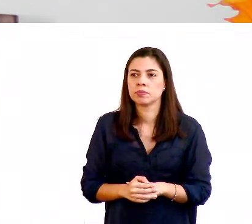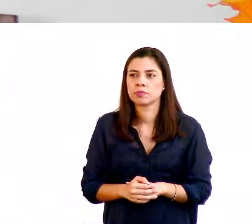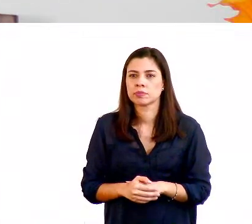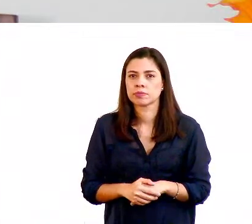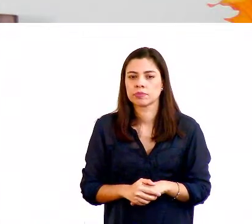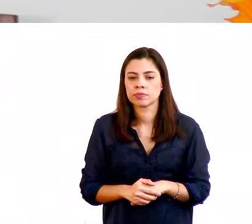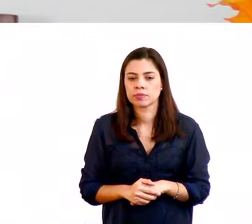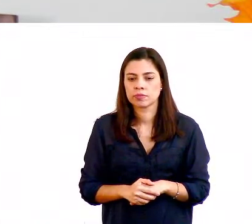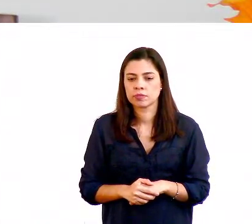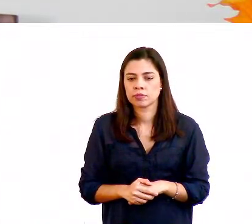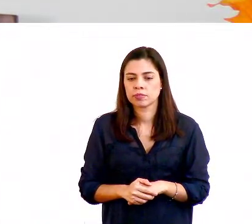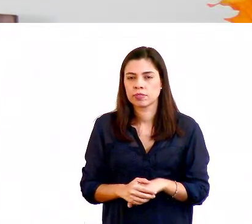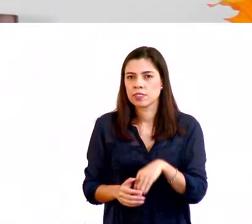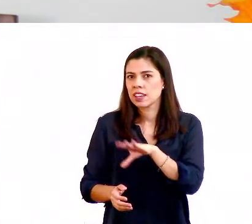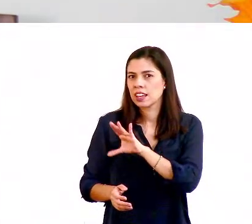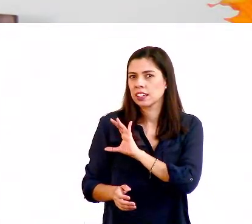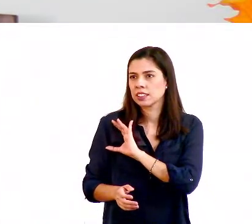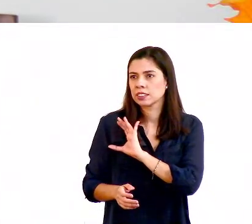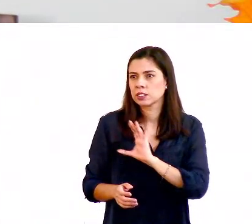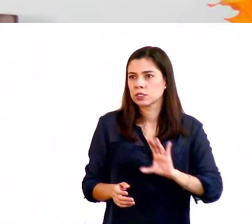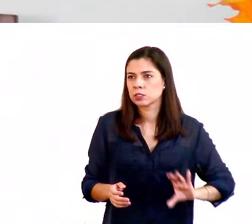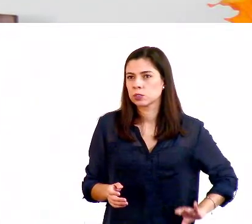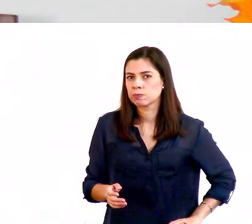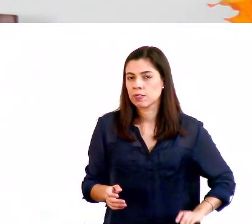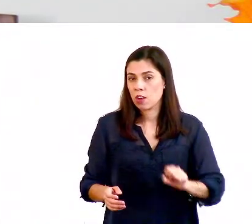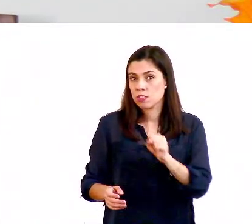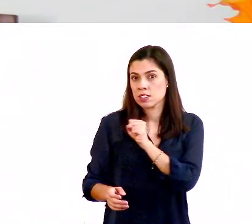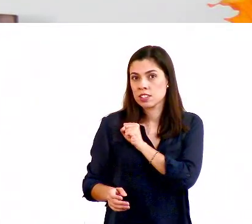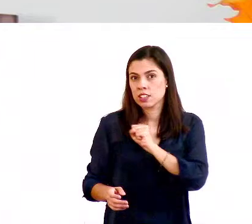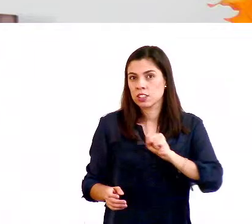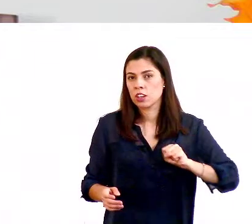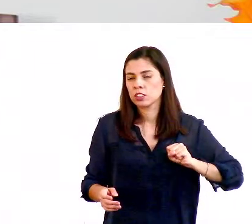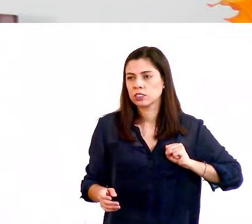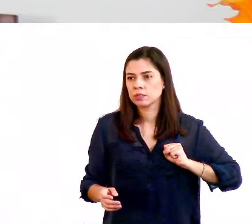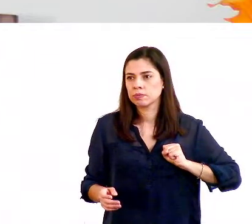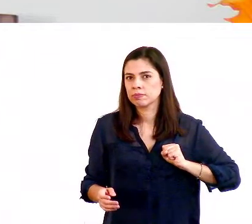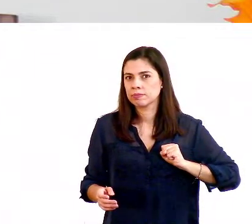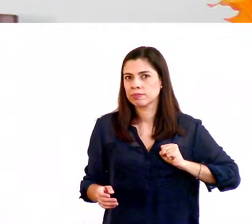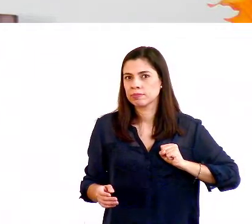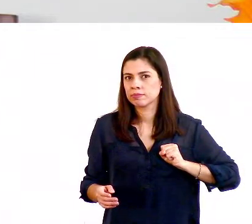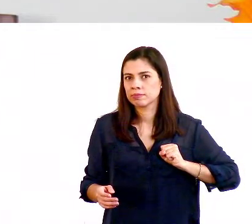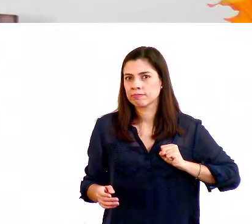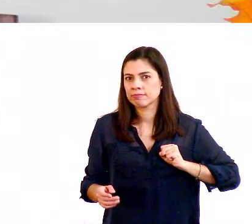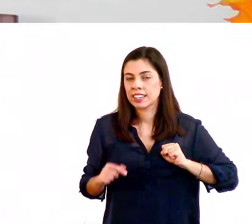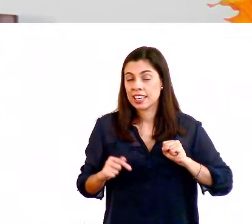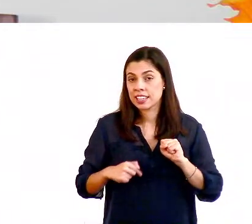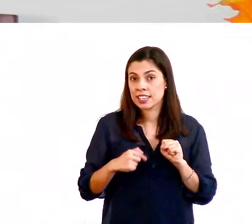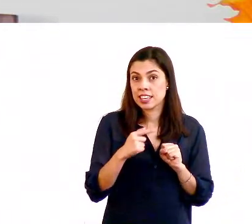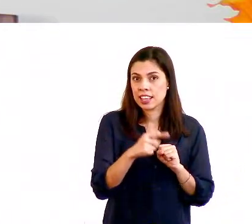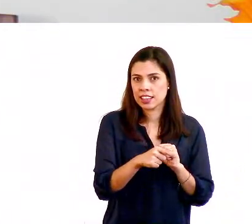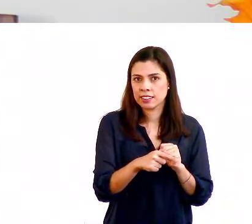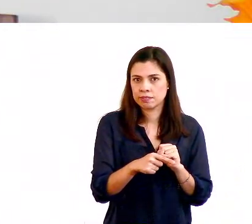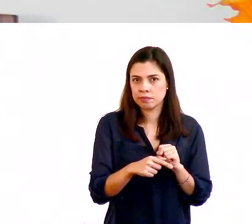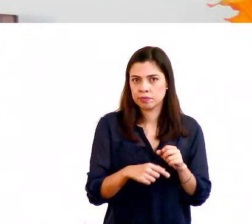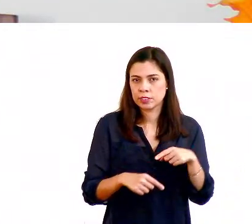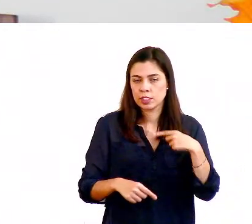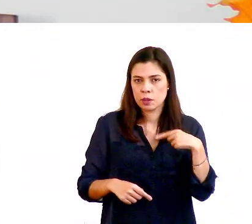Que Jesus entrou como sumo sacerdote. A ideia é, por nós, ele foi até o Santo dos